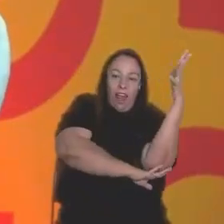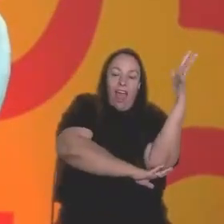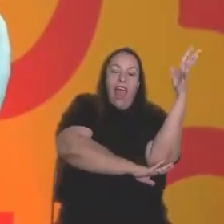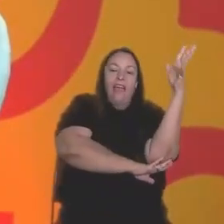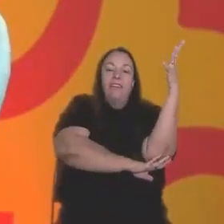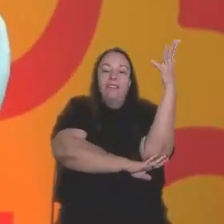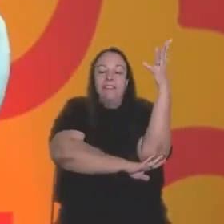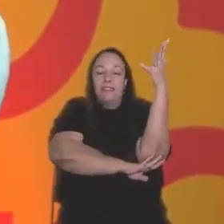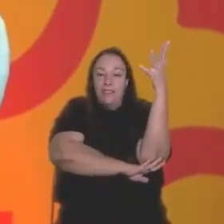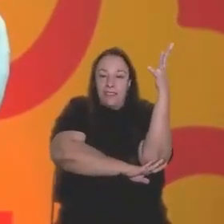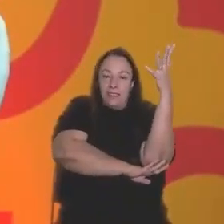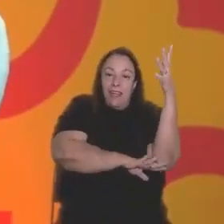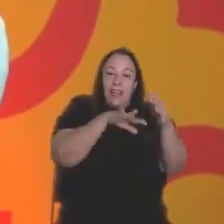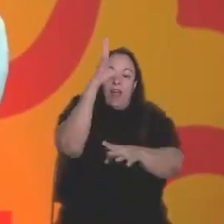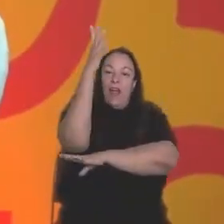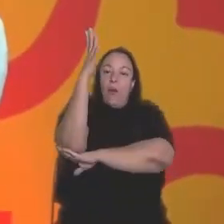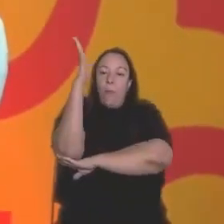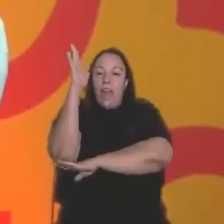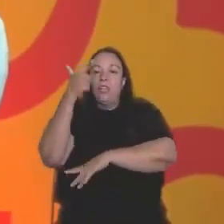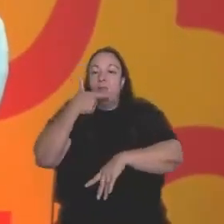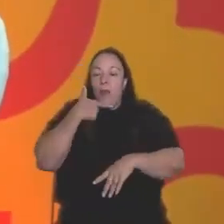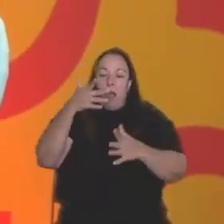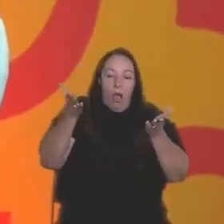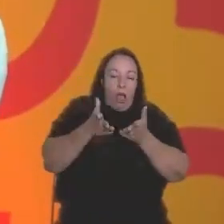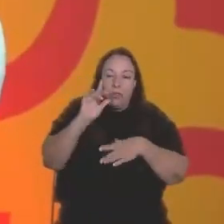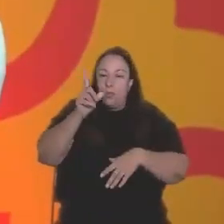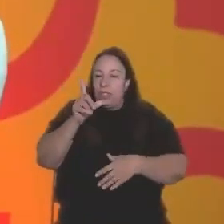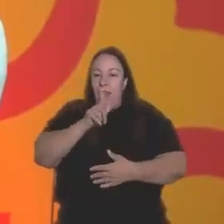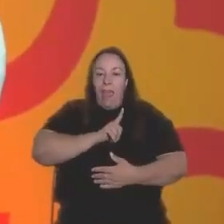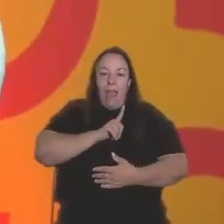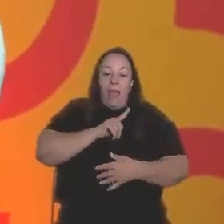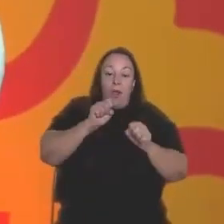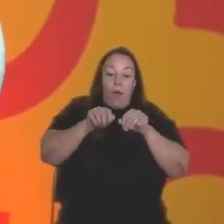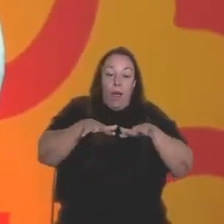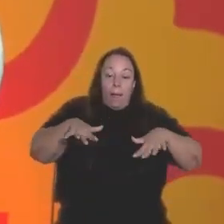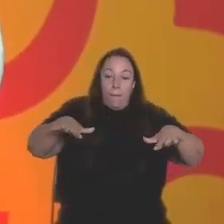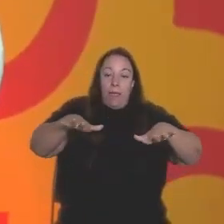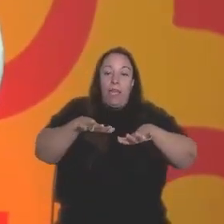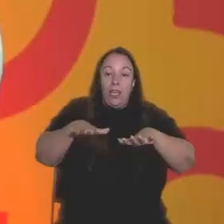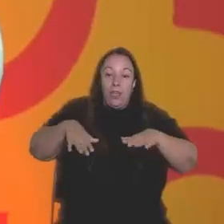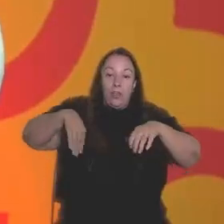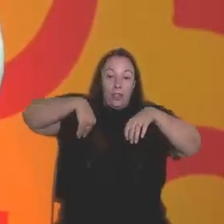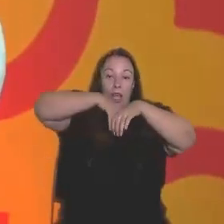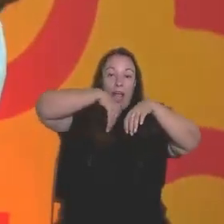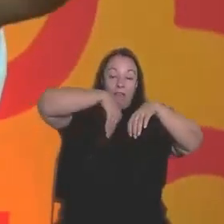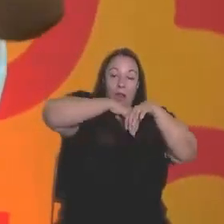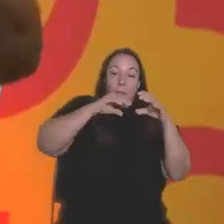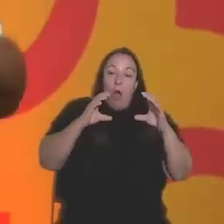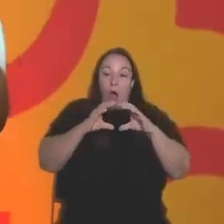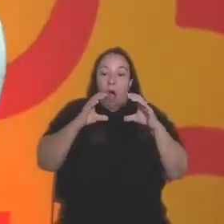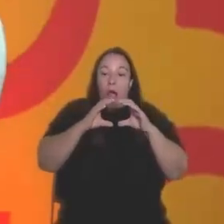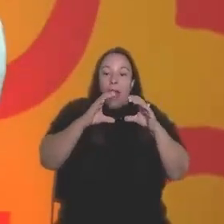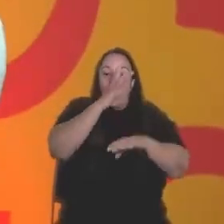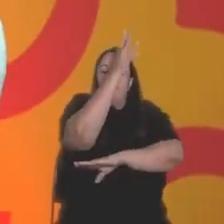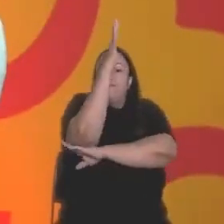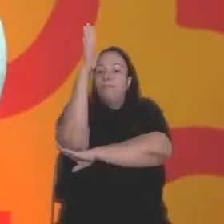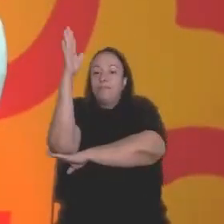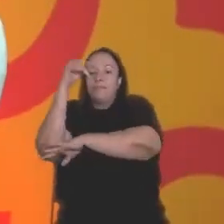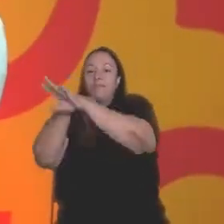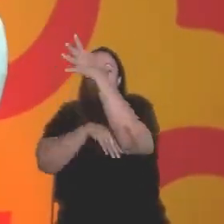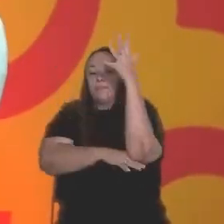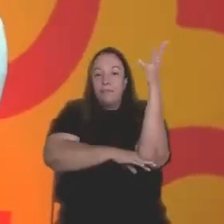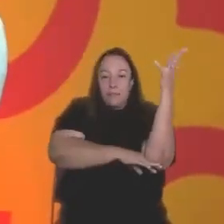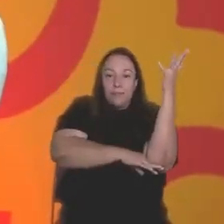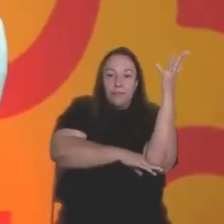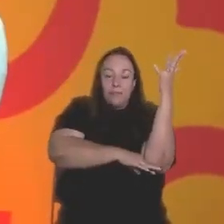tinha um pé de manga e agora não tem. Ali tinha um campinho onde a gente jogava bola e tinha um monte de árvore em volta e hoje não tem.